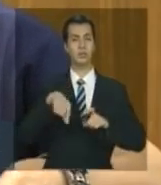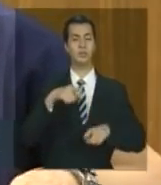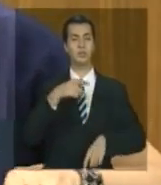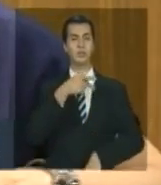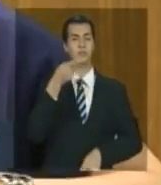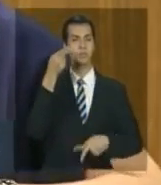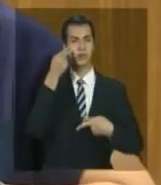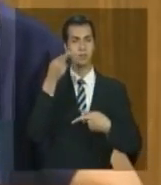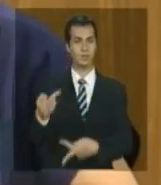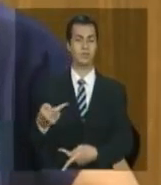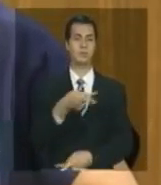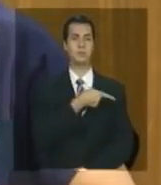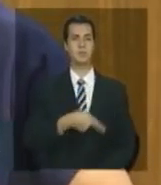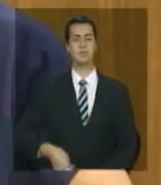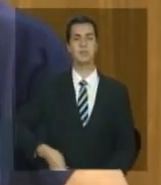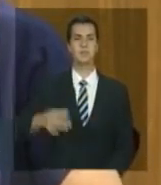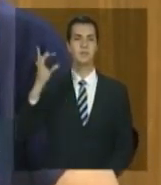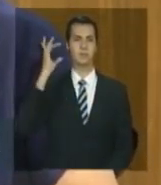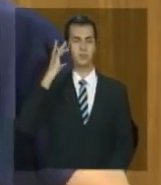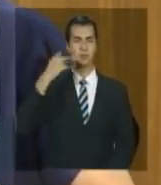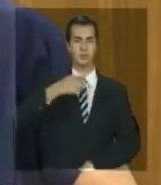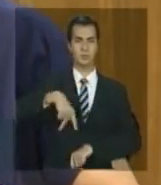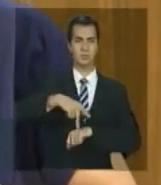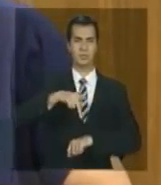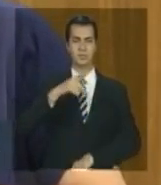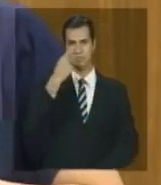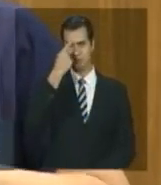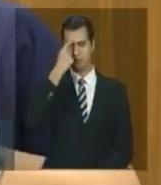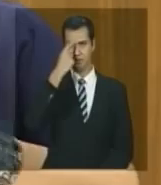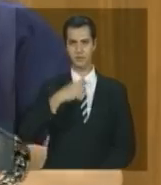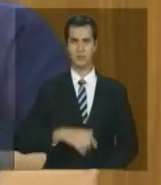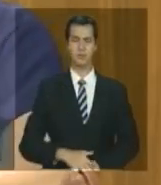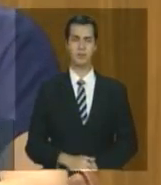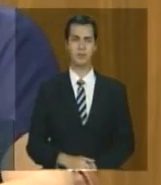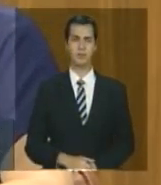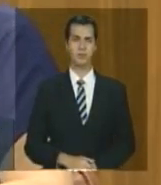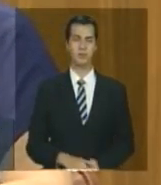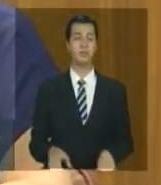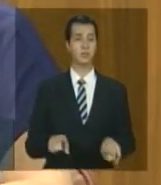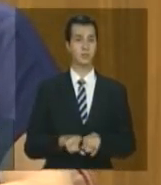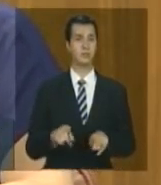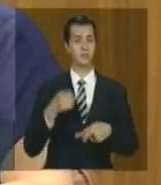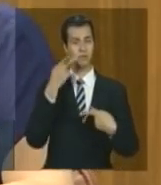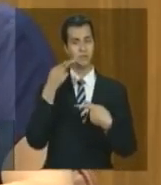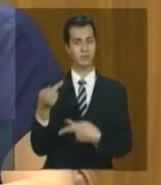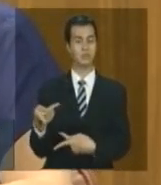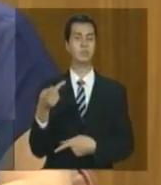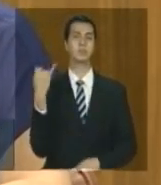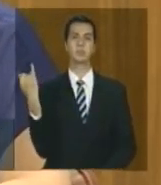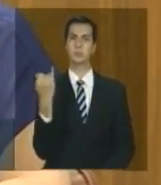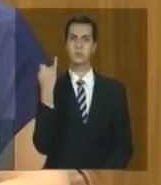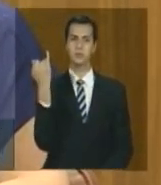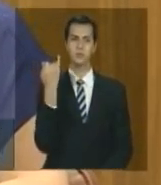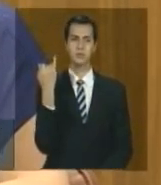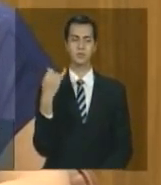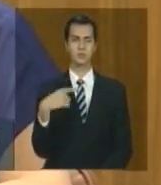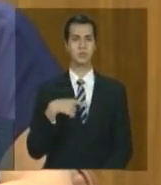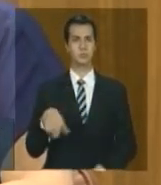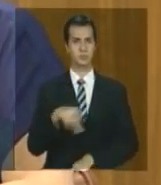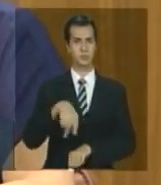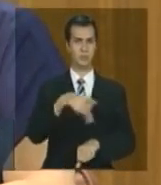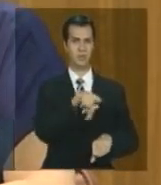de Estado da presidenta Dilma à Índia. É uma visita também igualmente importante, assim como os outros